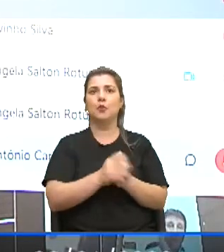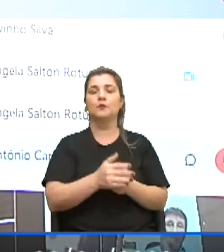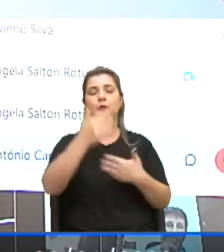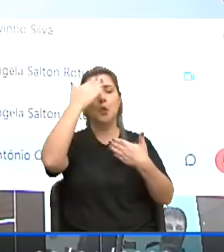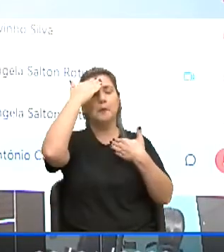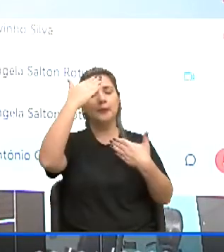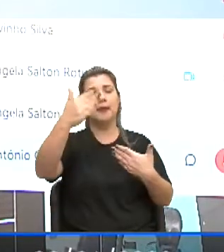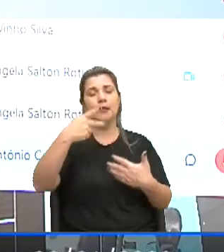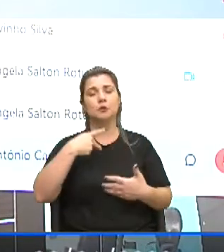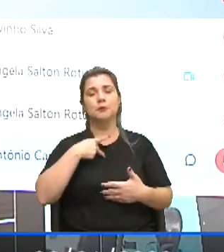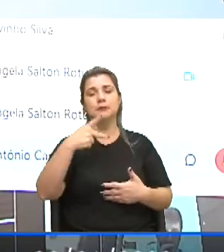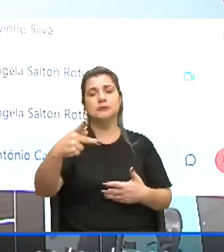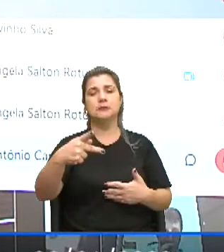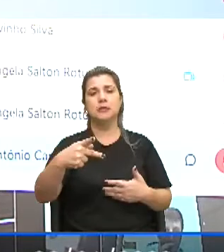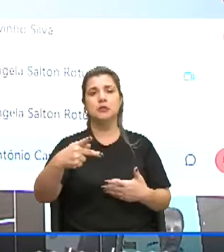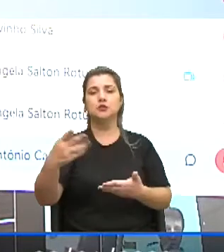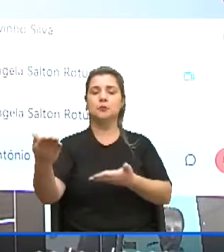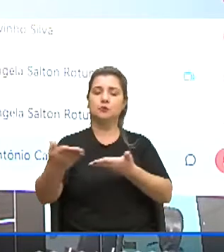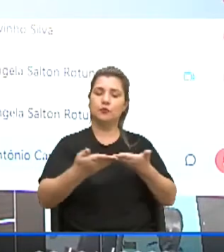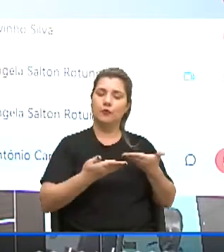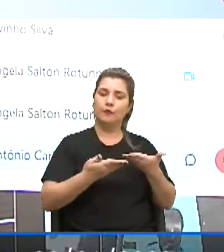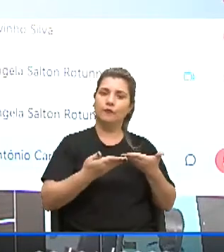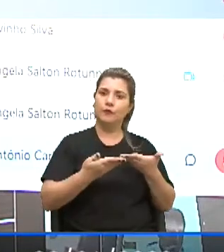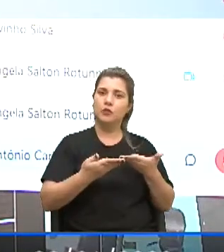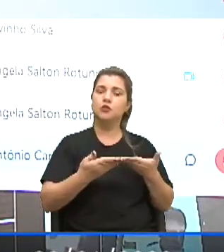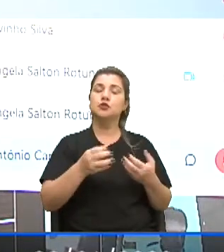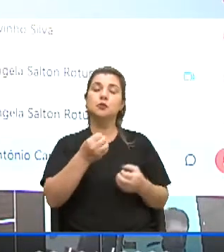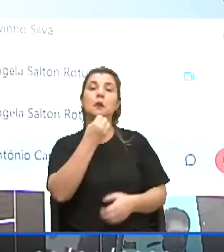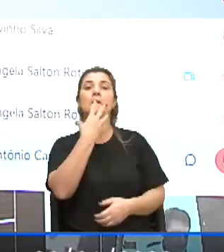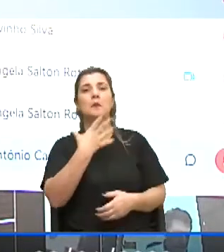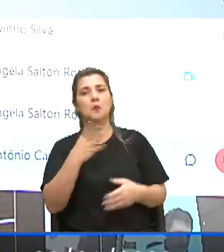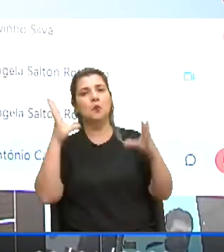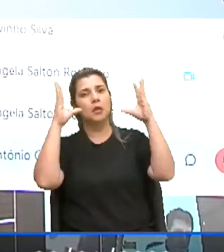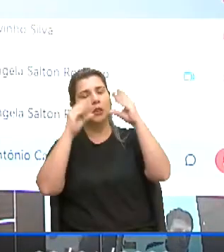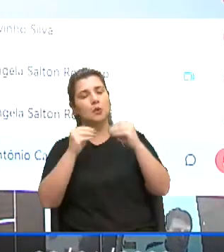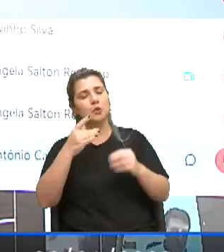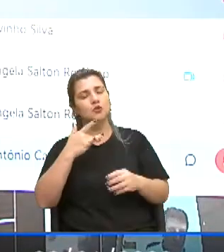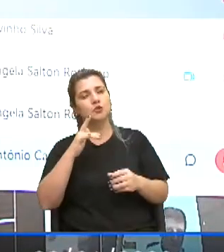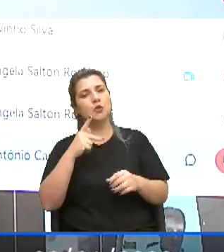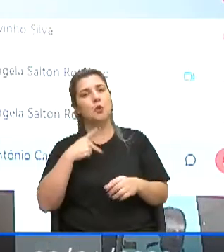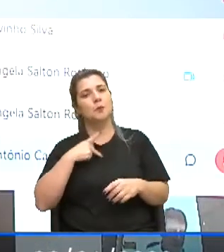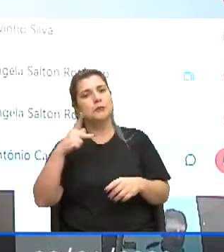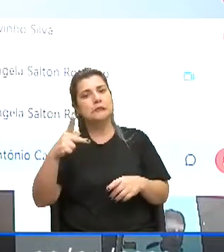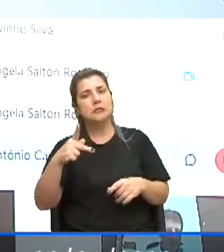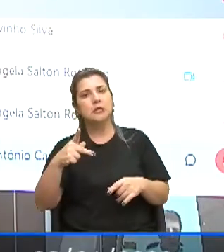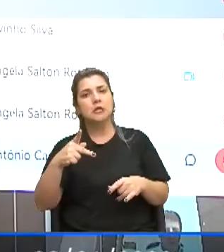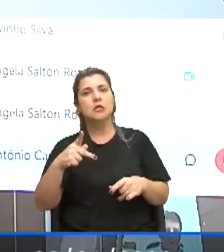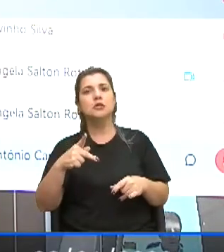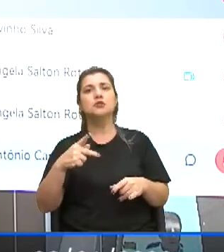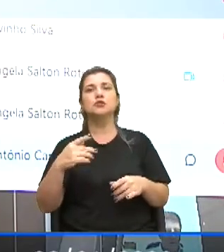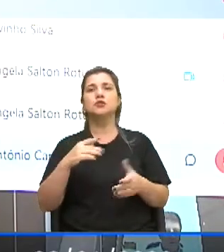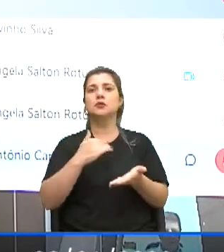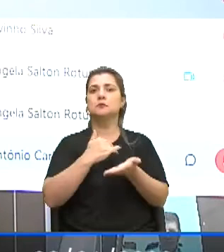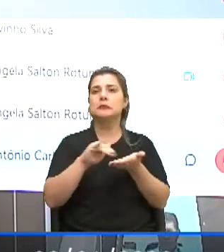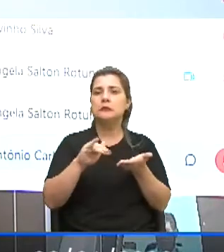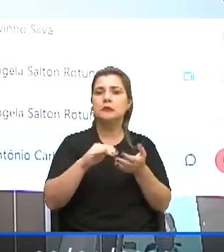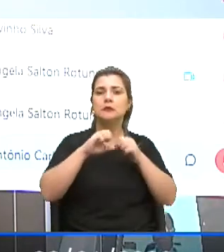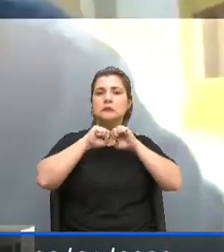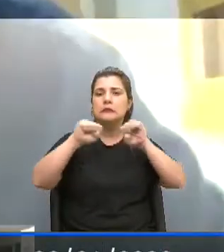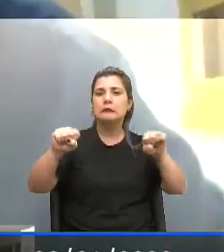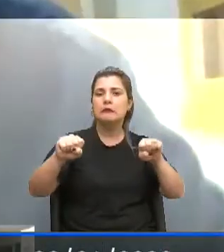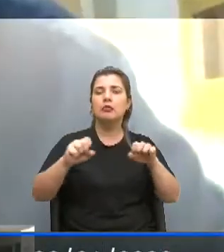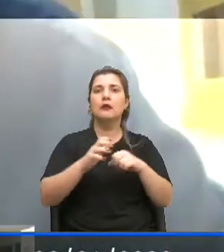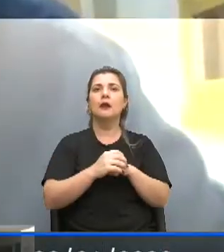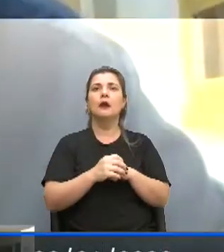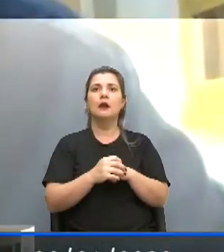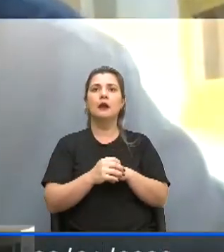Paulo, por esse convite e dando boa noite ao presidente, mais ao secretário Scovati e à secretária Alita.